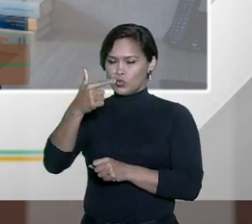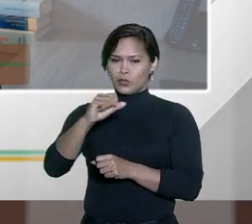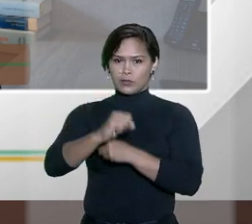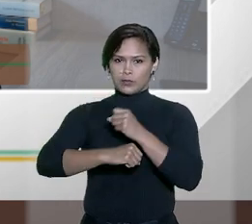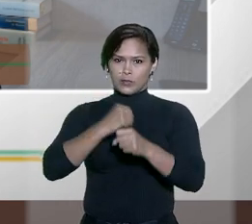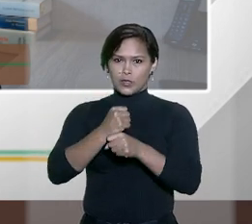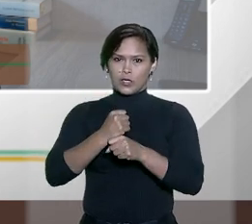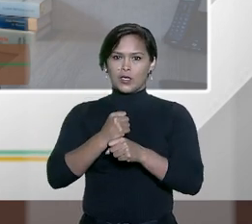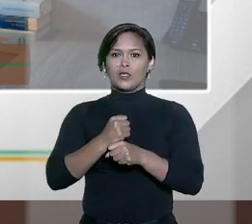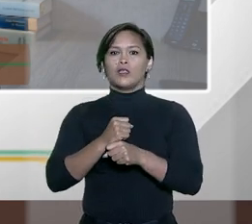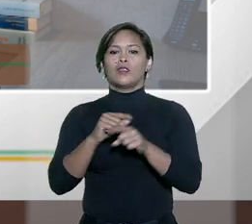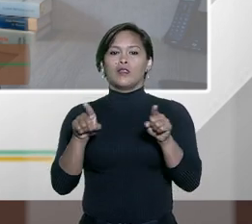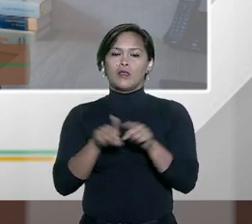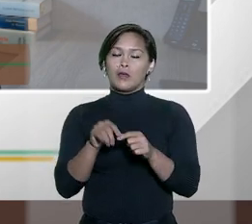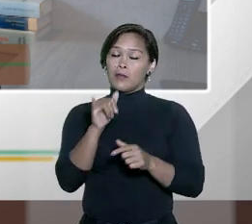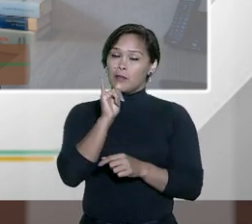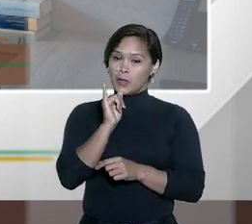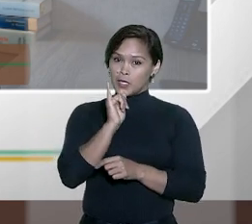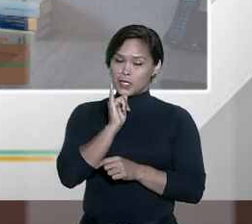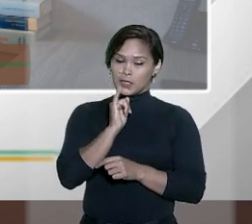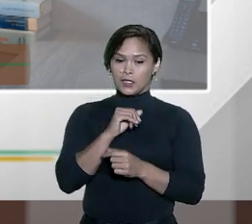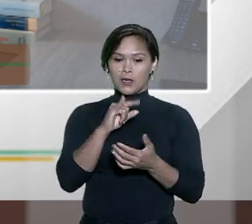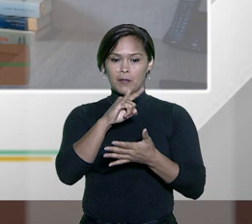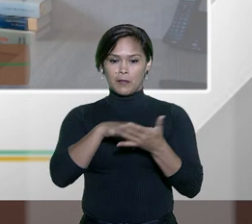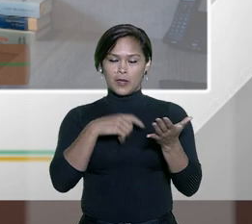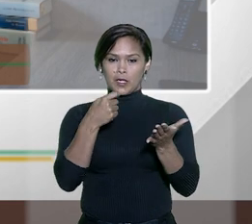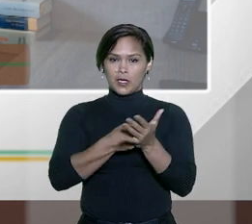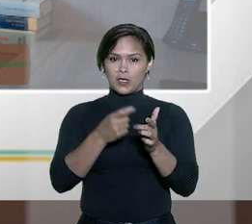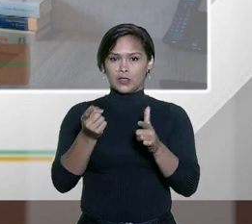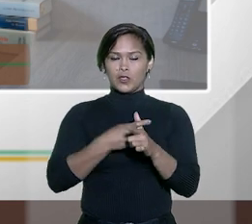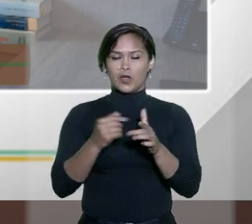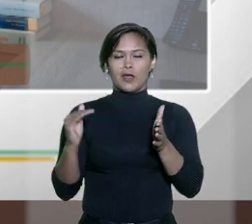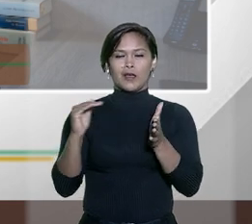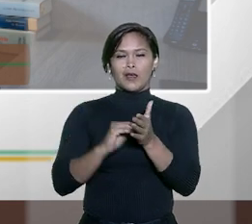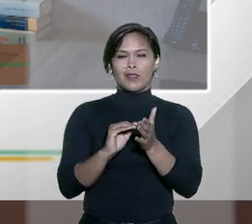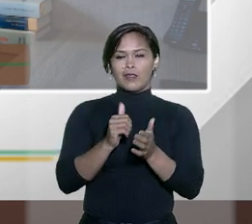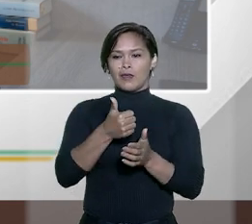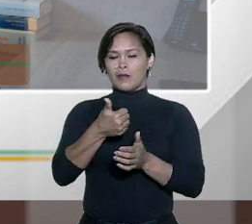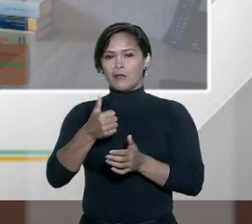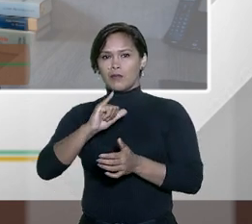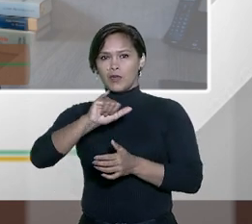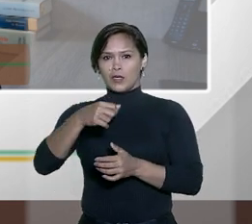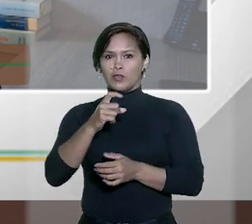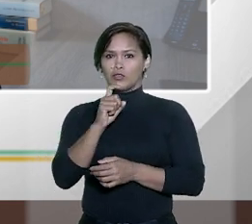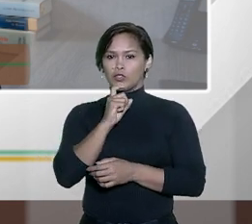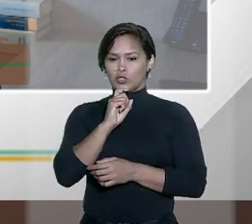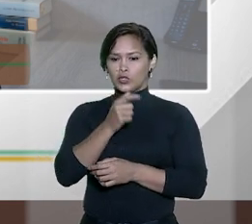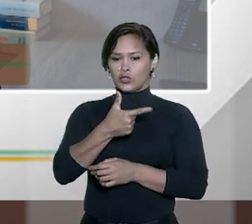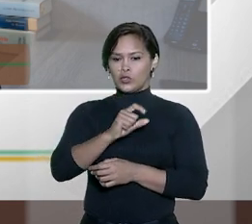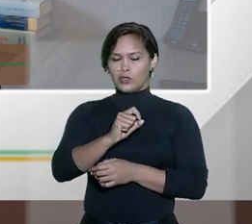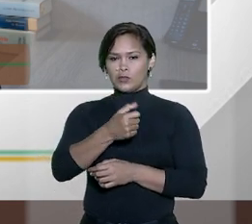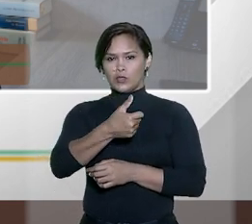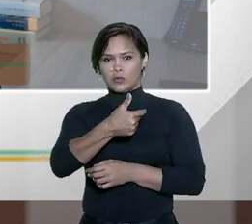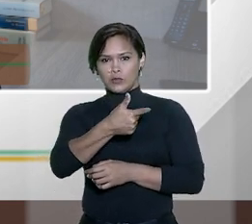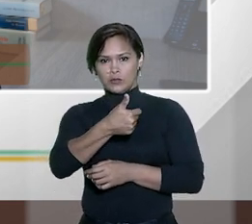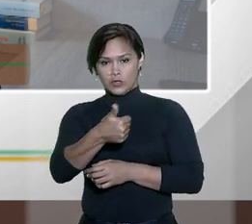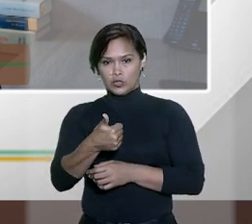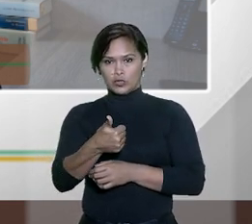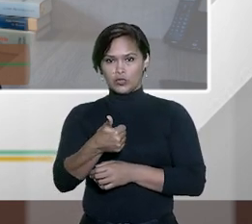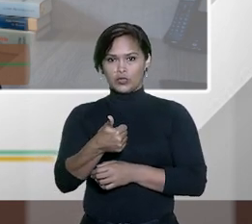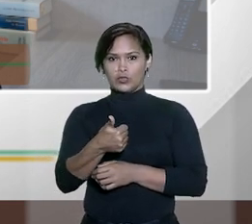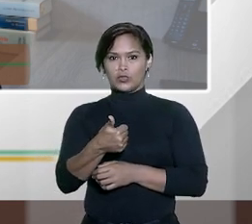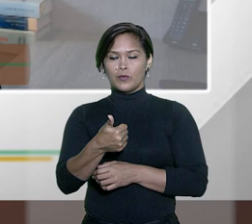para o ano subsequente. Então, por exemplo, precatórios expedidos até 1º de julho de